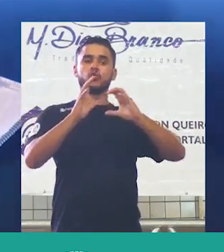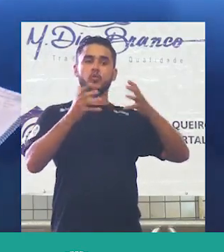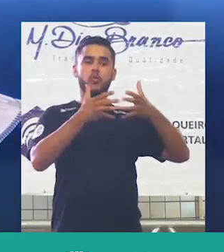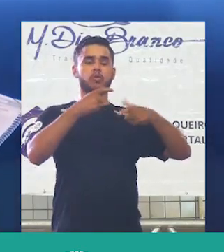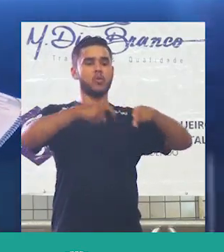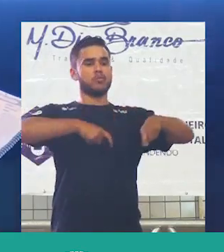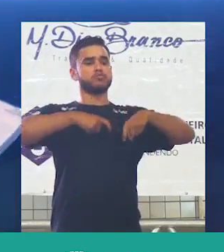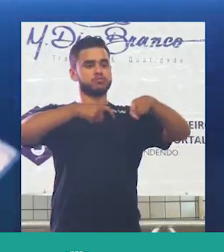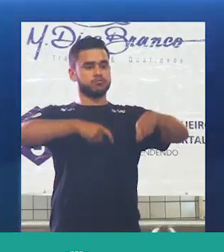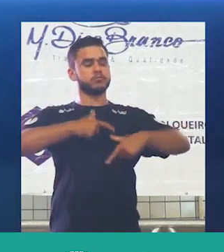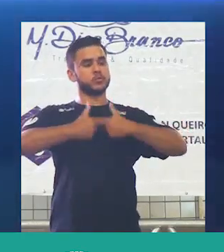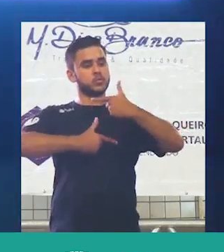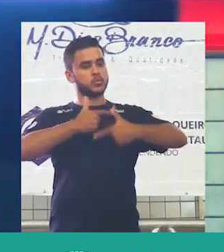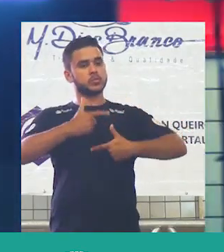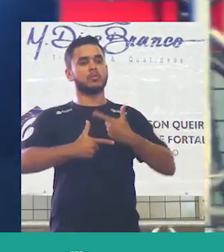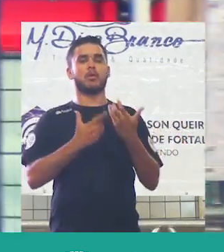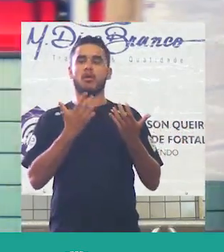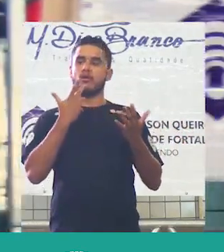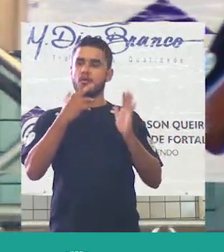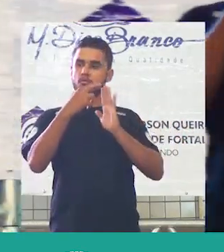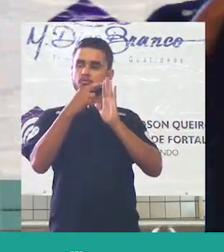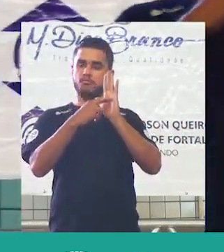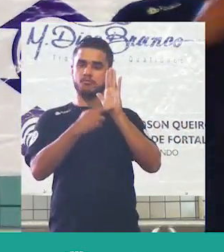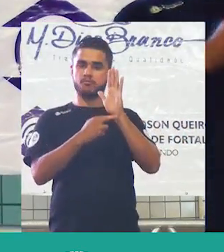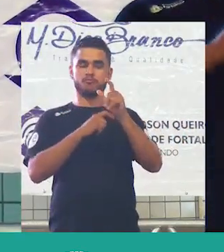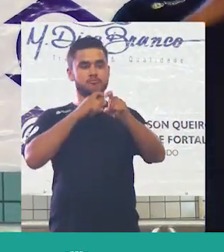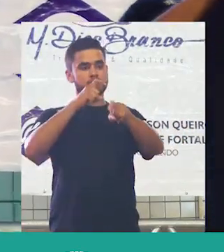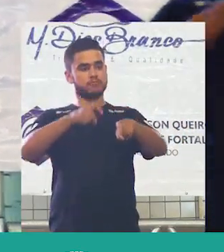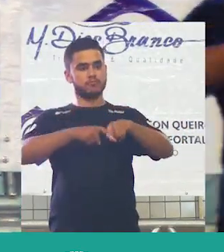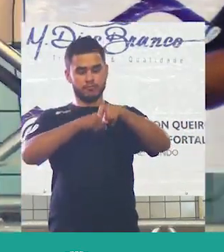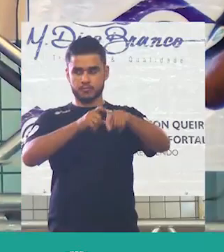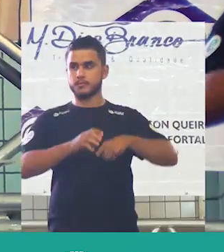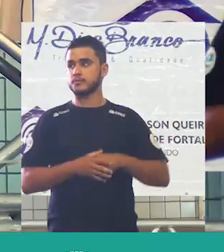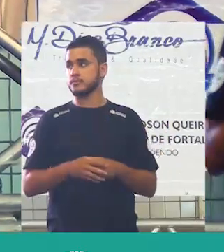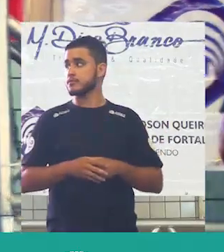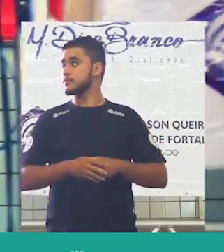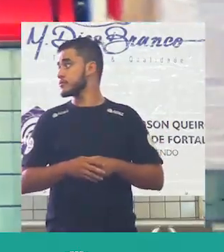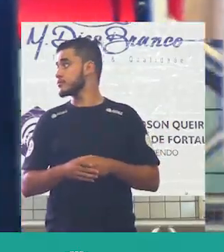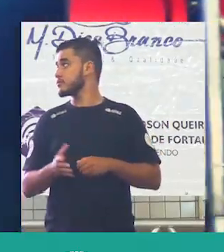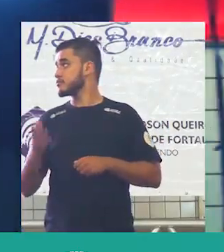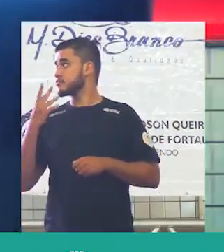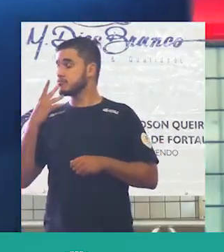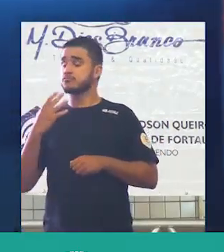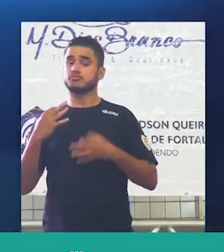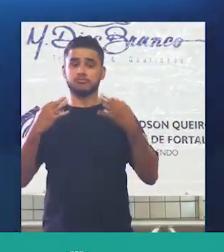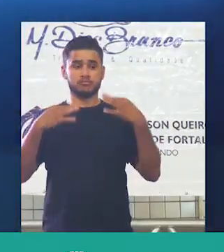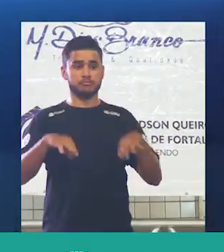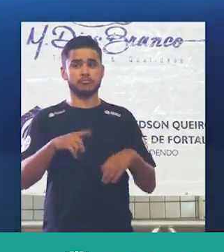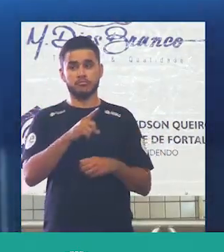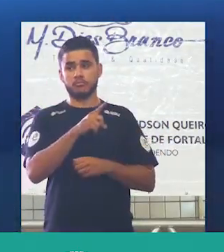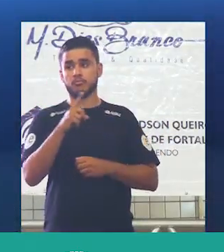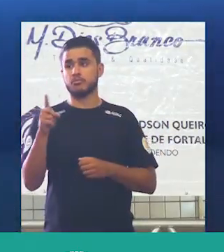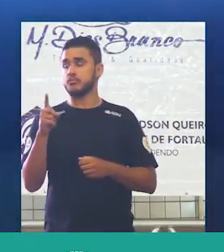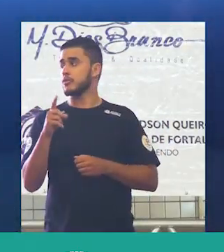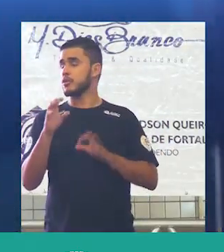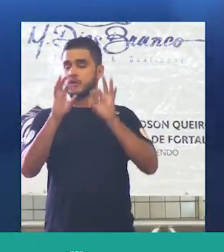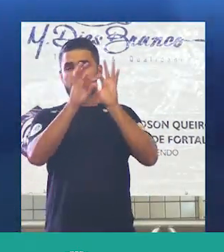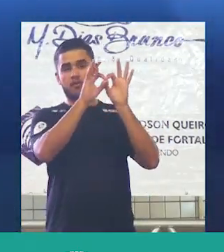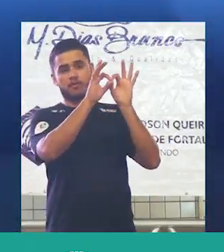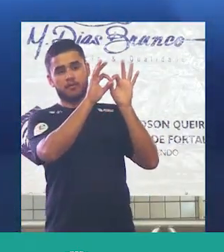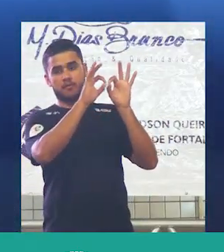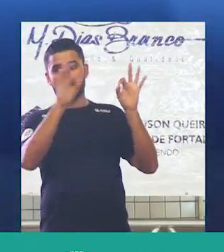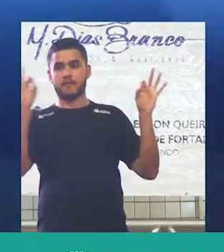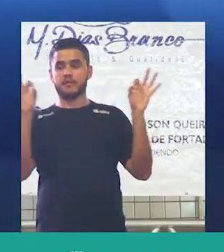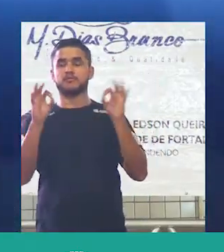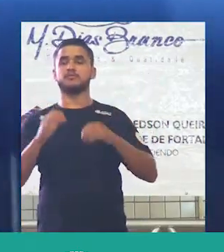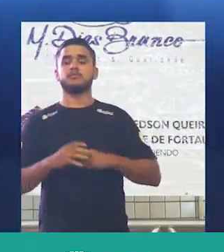trabalhadores rurais pelo direito à reforma agrária. Como sempre, eu gosto de sempre deixar uma frasezinha